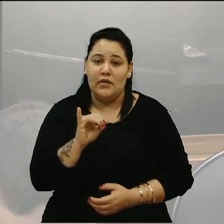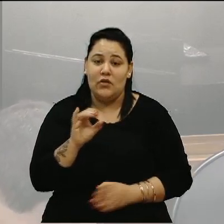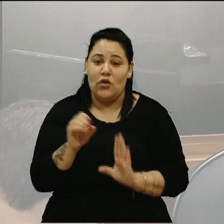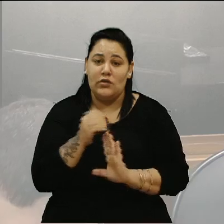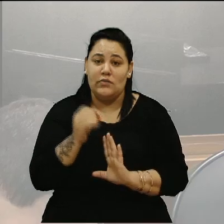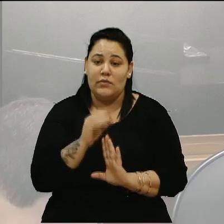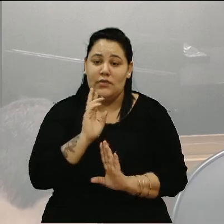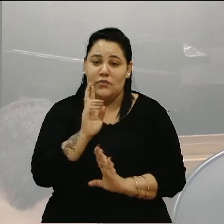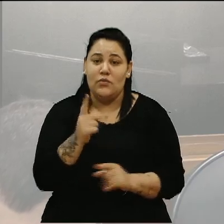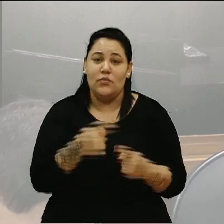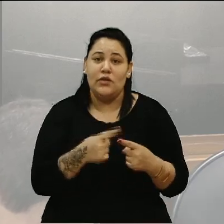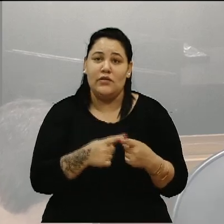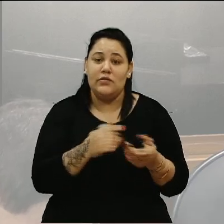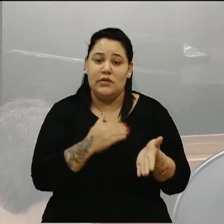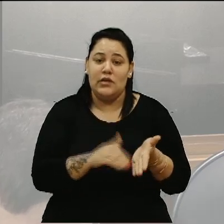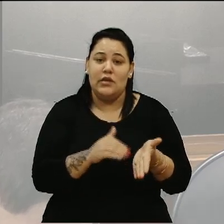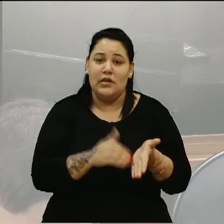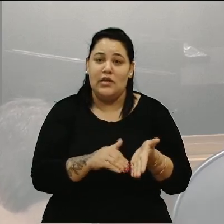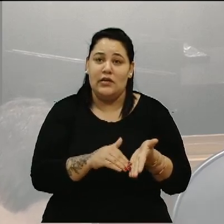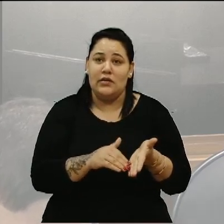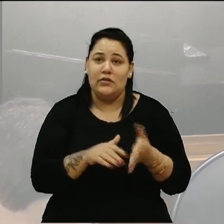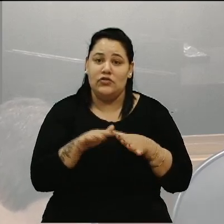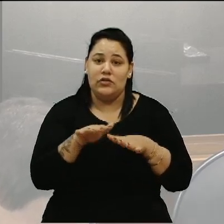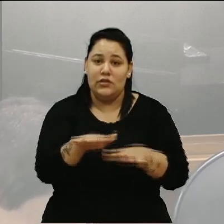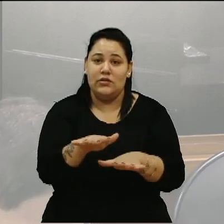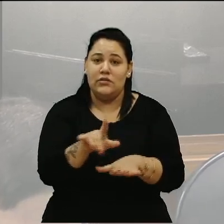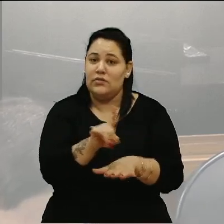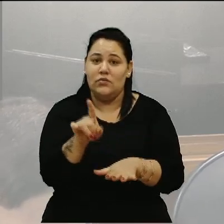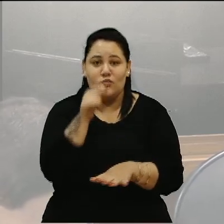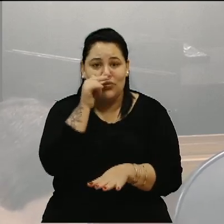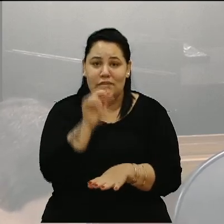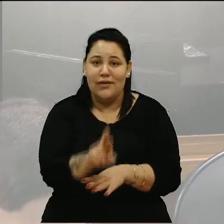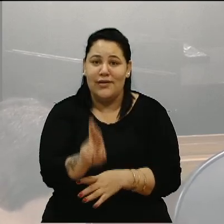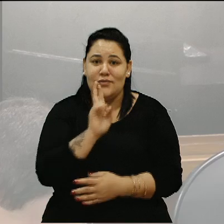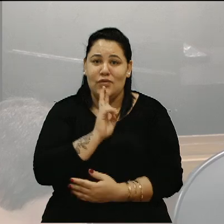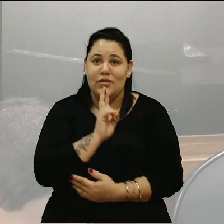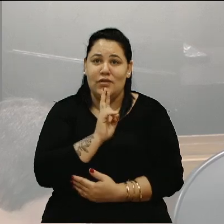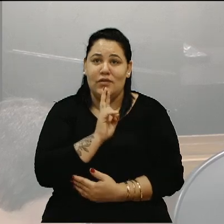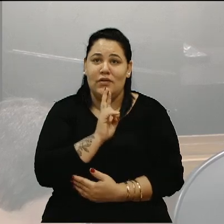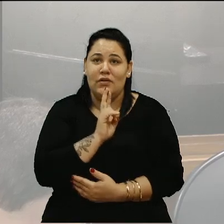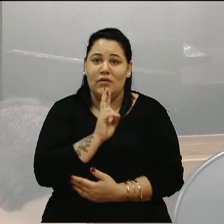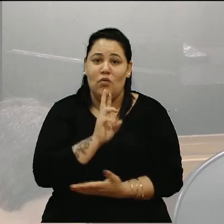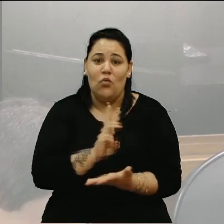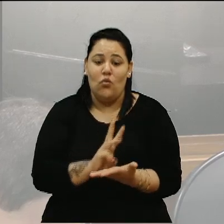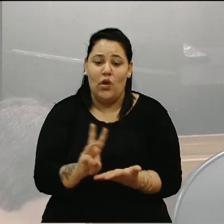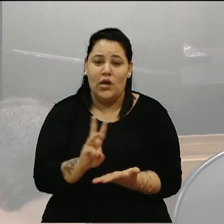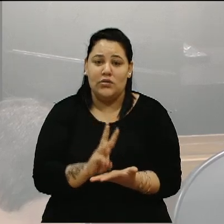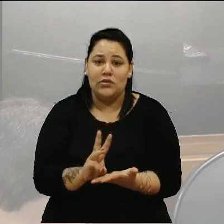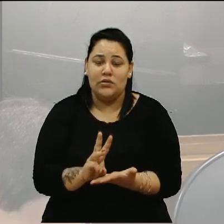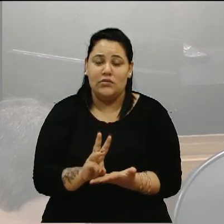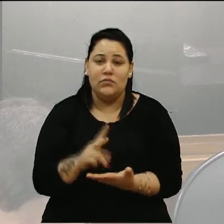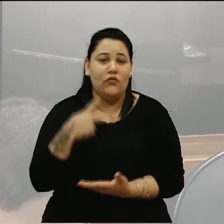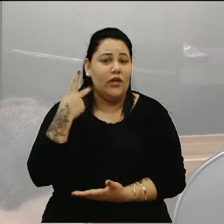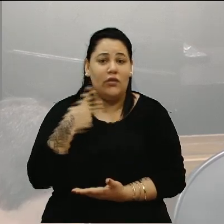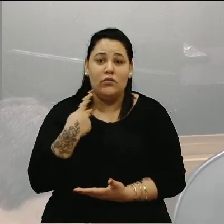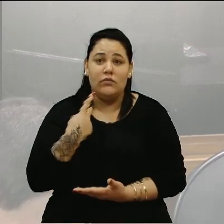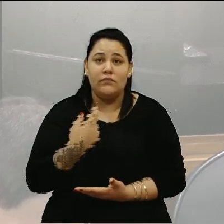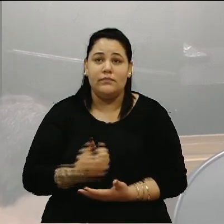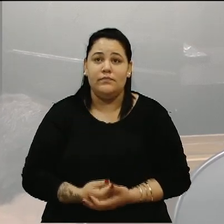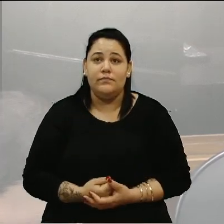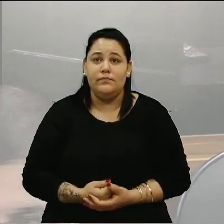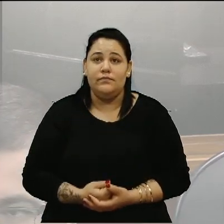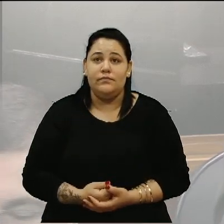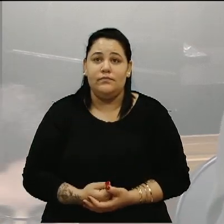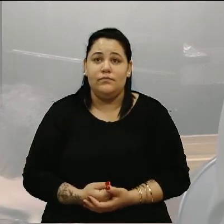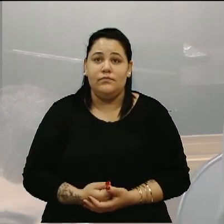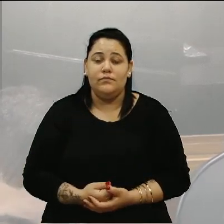e Transporte não conseguiu responder um ignóbil vereador. Seu à parte,